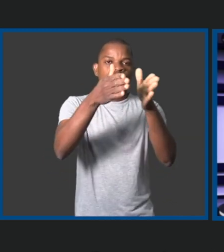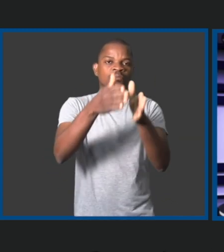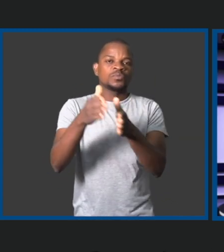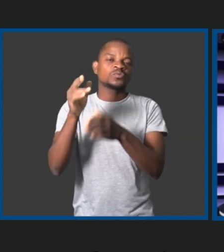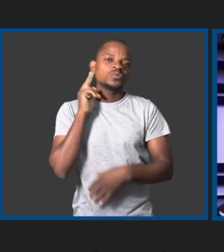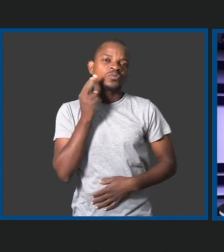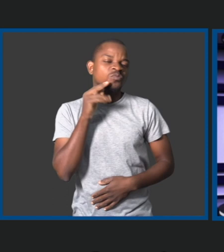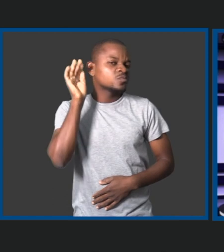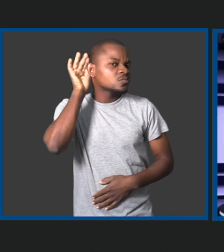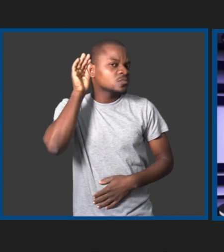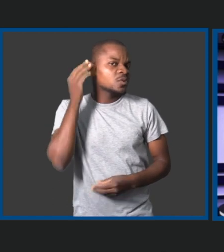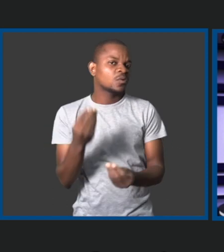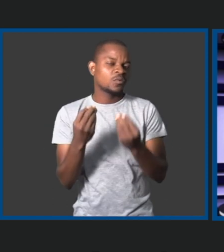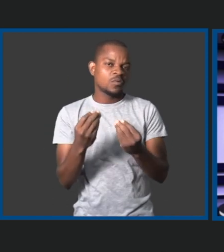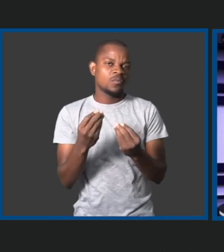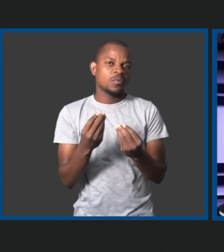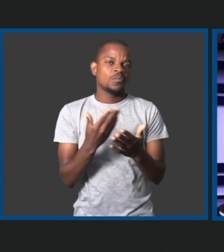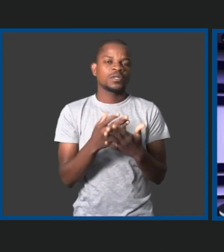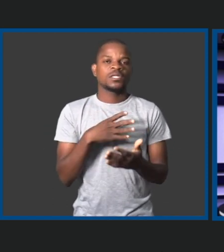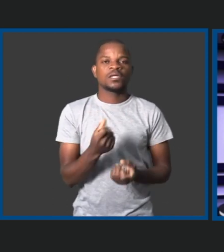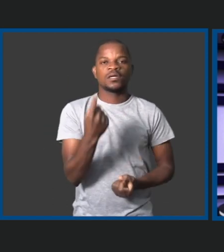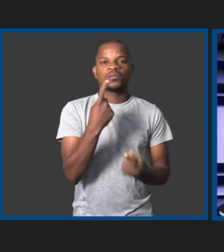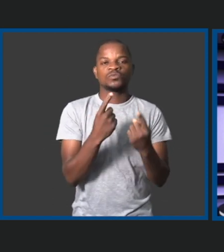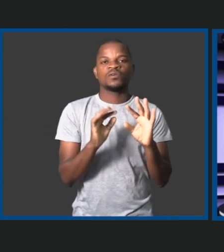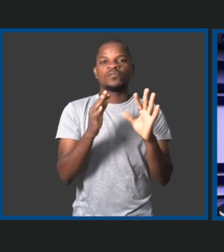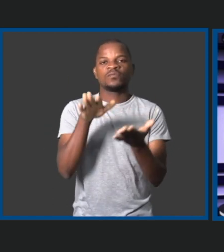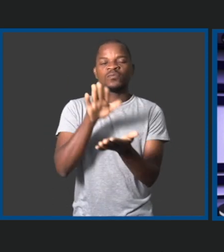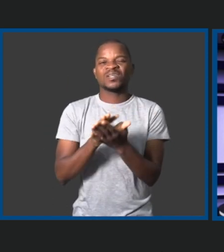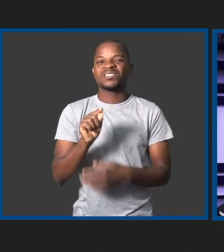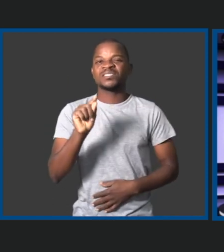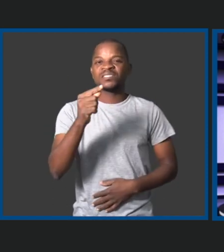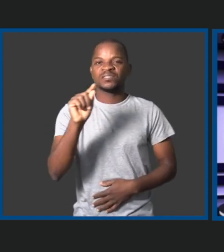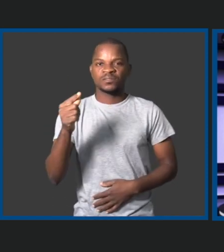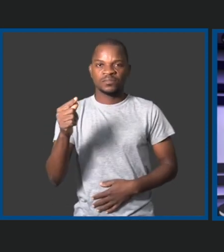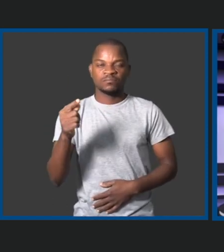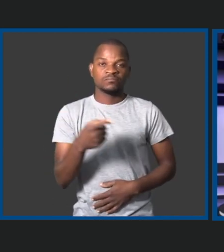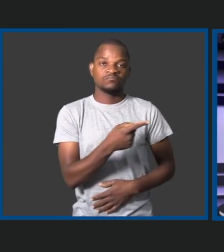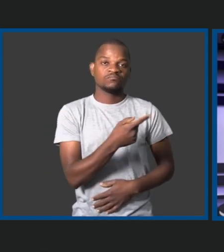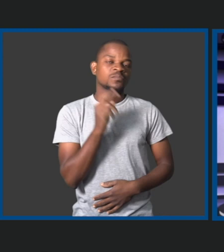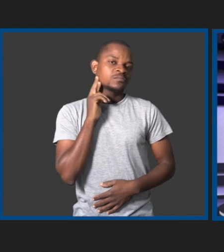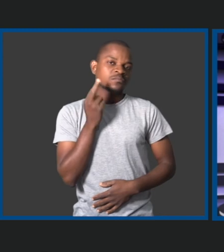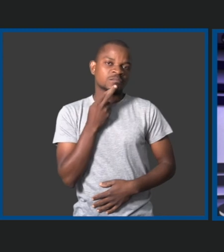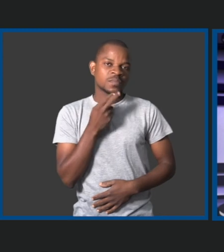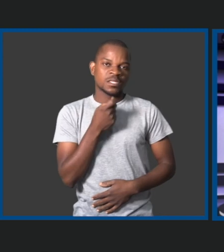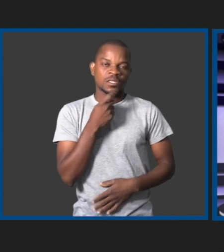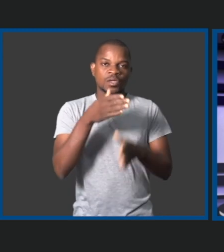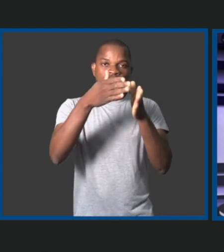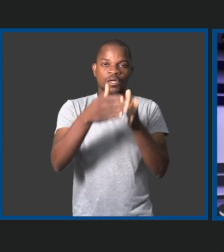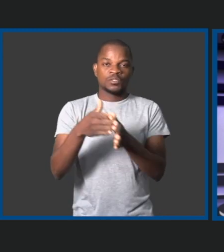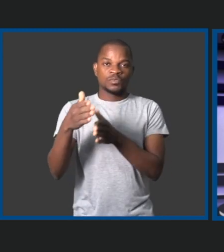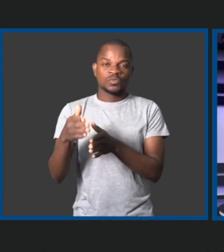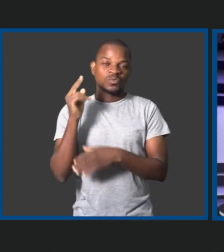por exemplo, de pessoas com deficiência auditiva que vivem nas zonas mais recóndidas do país. Para as pessoas com